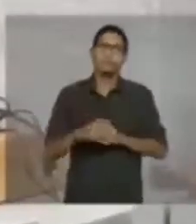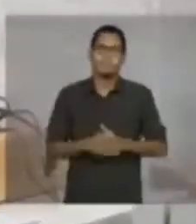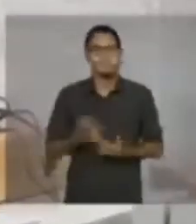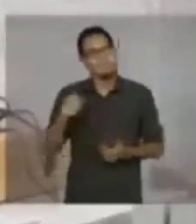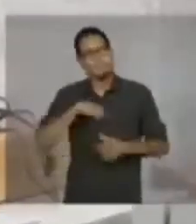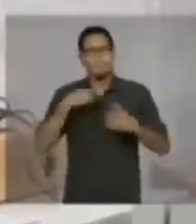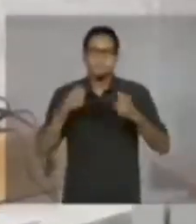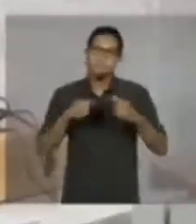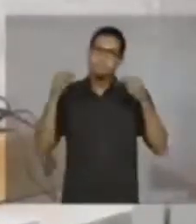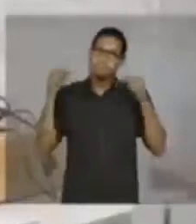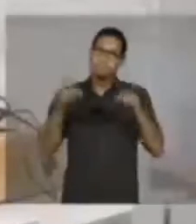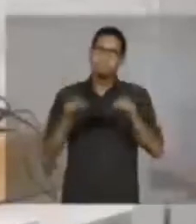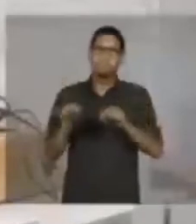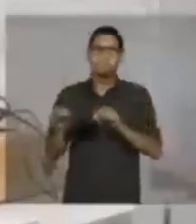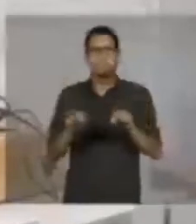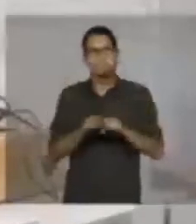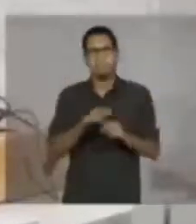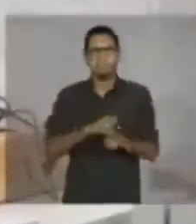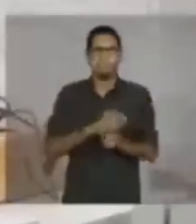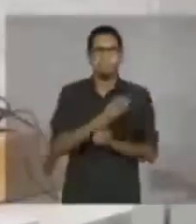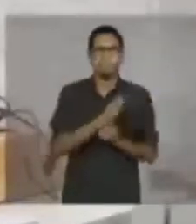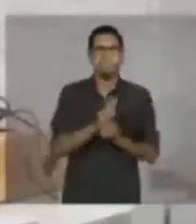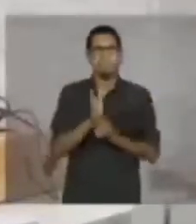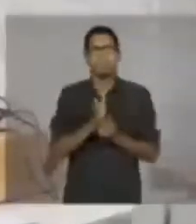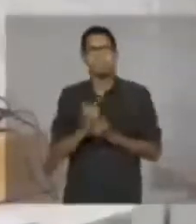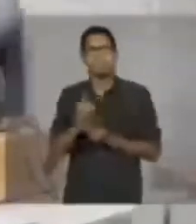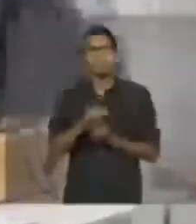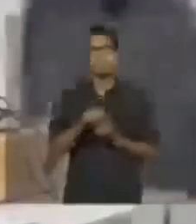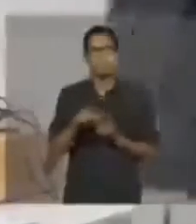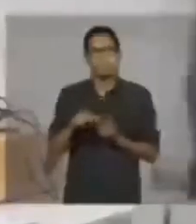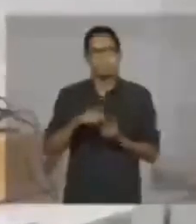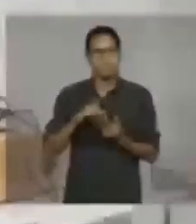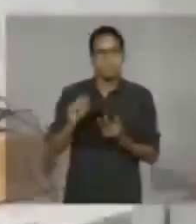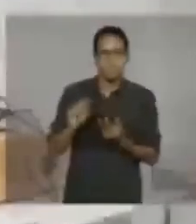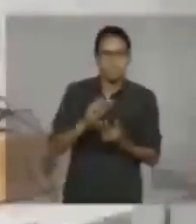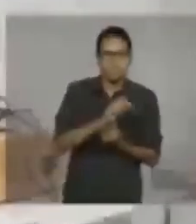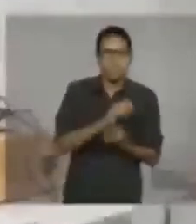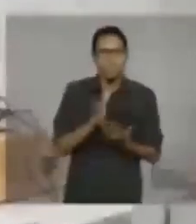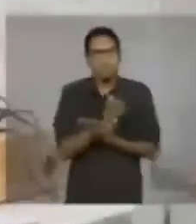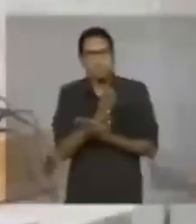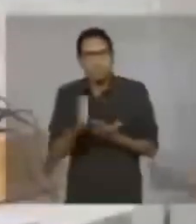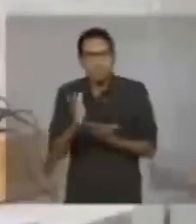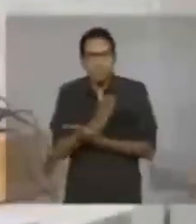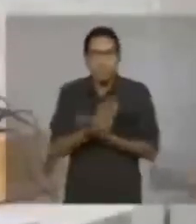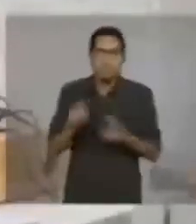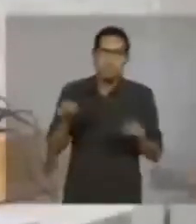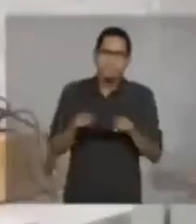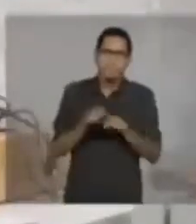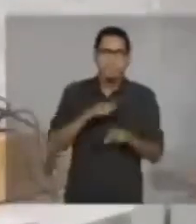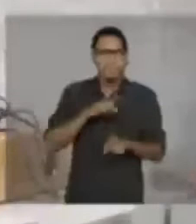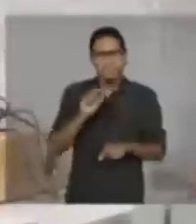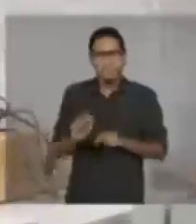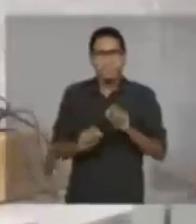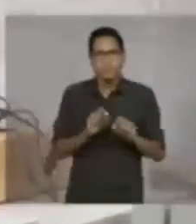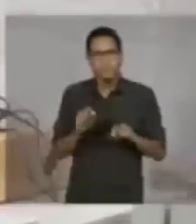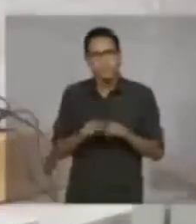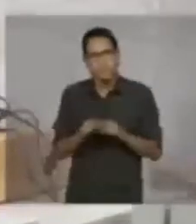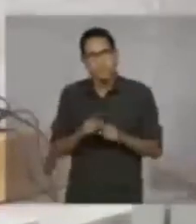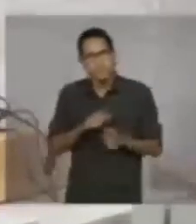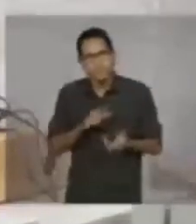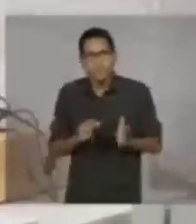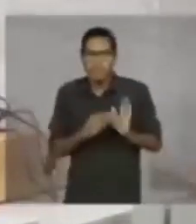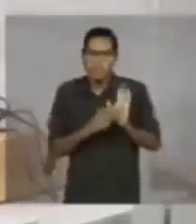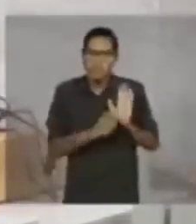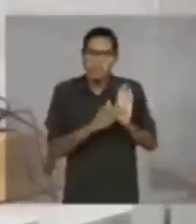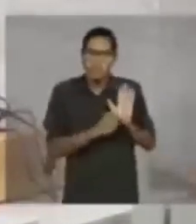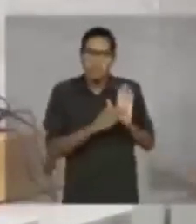trabalhar nesse sentido, numa coleta em três frações, numa coleta com mais separação na origem, menos esse nosso método